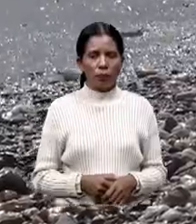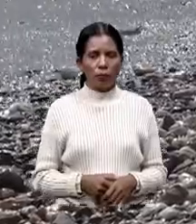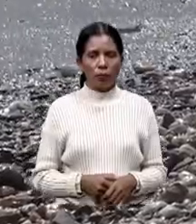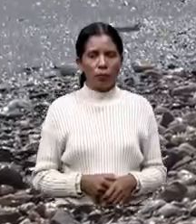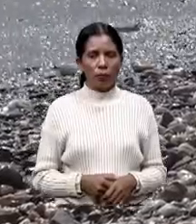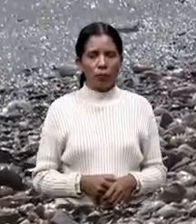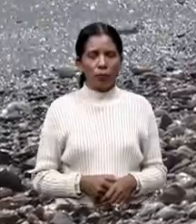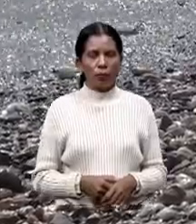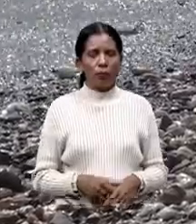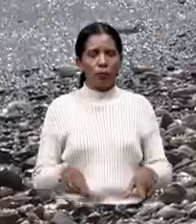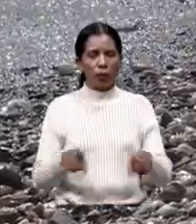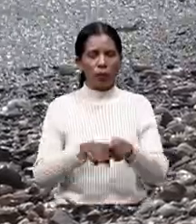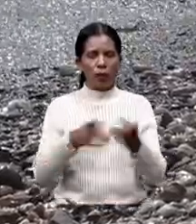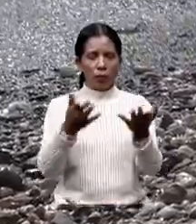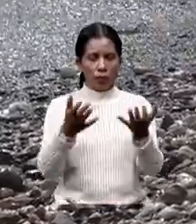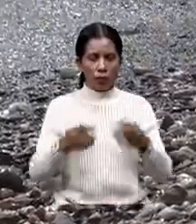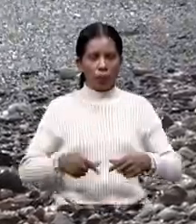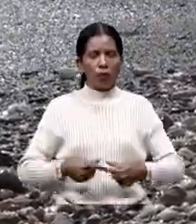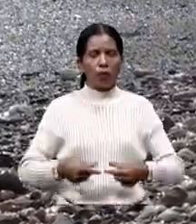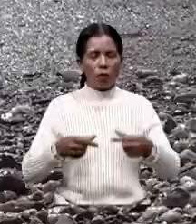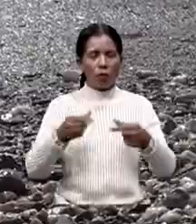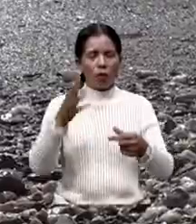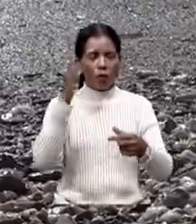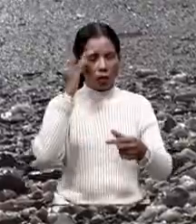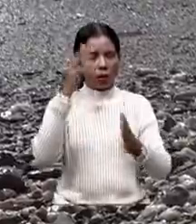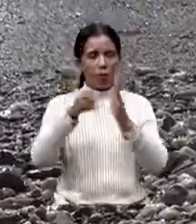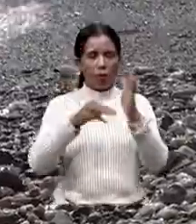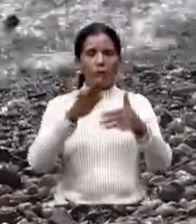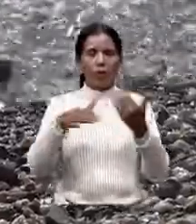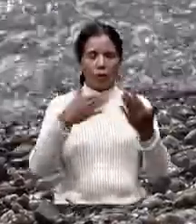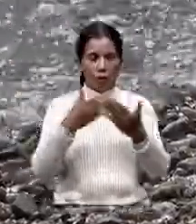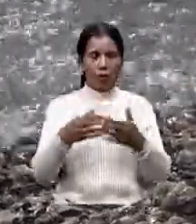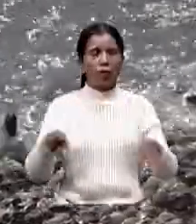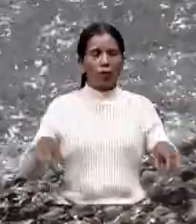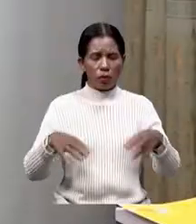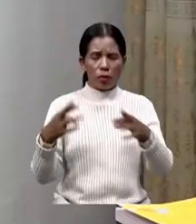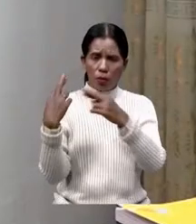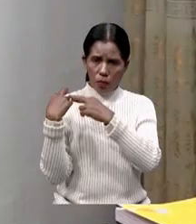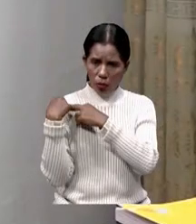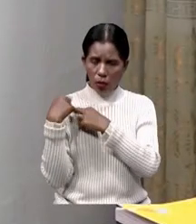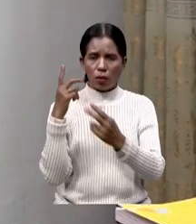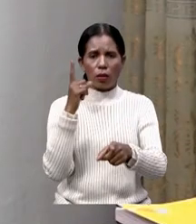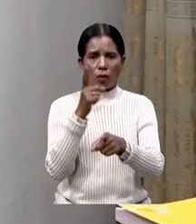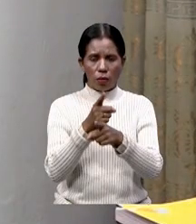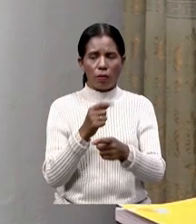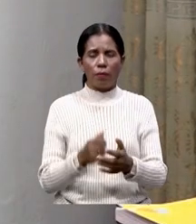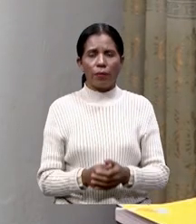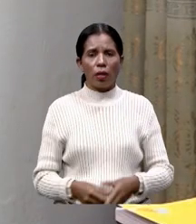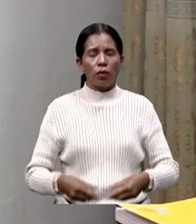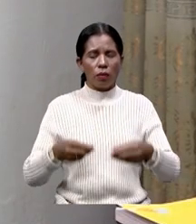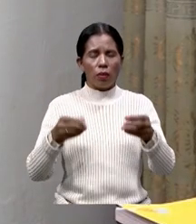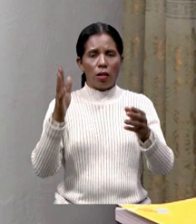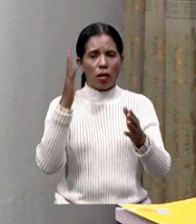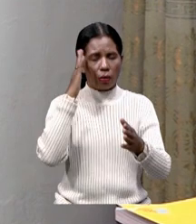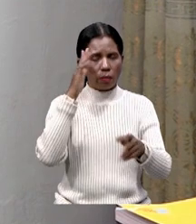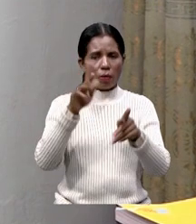Anessa cara fuhano imba media, kata media ne papel importante lá lima. Atu forhano imba itene